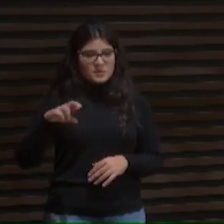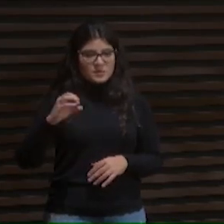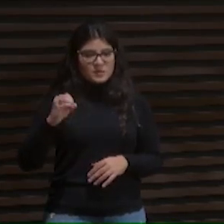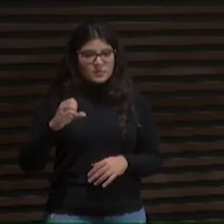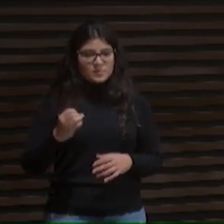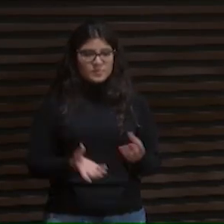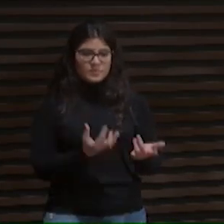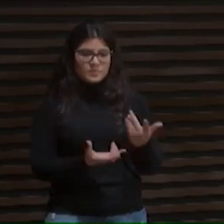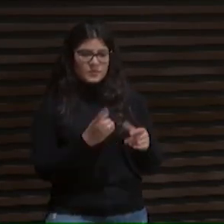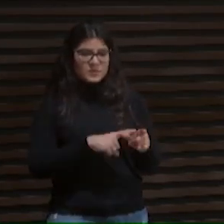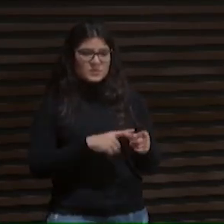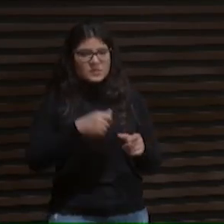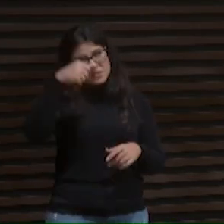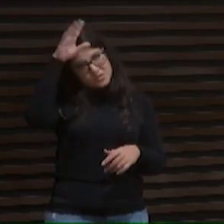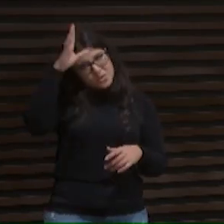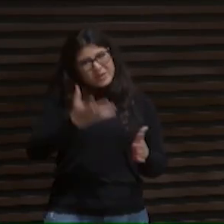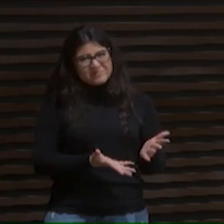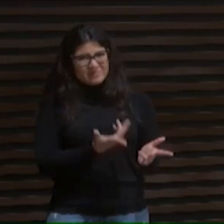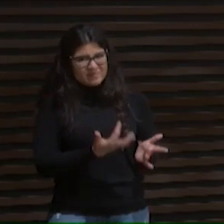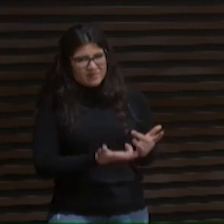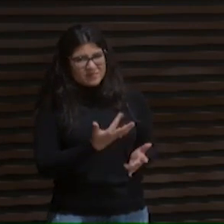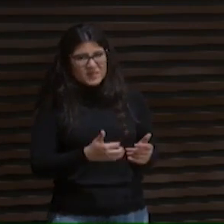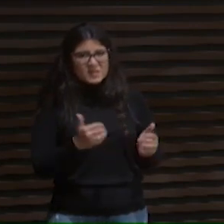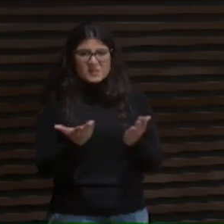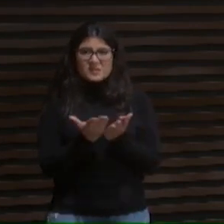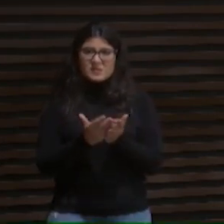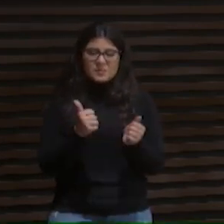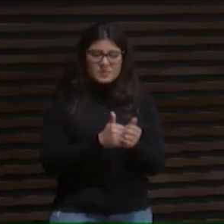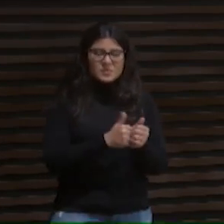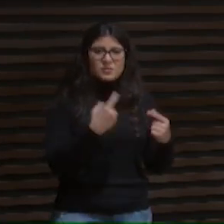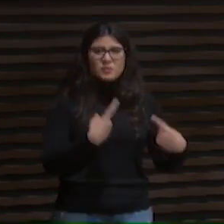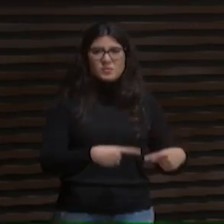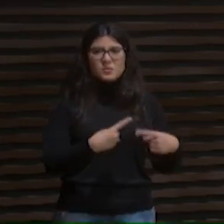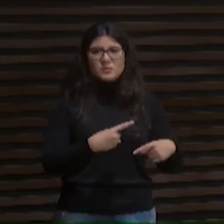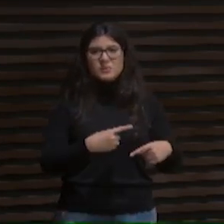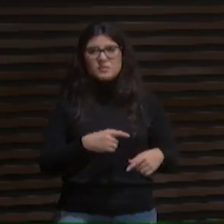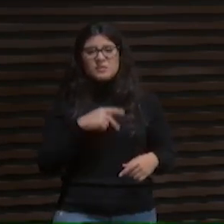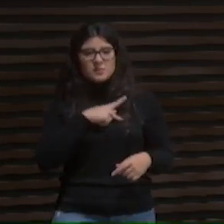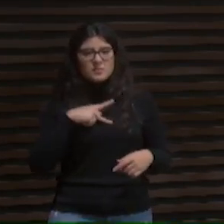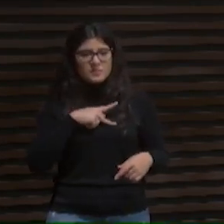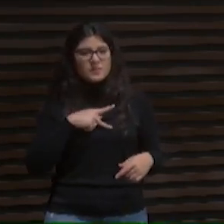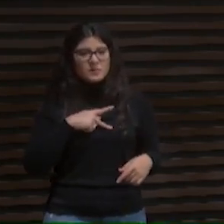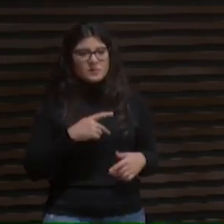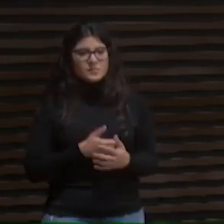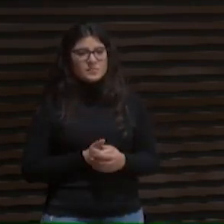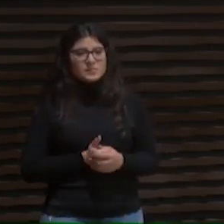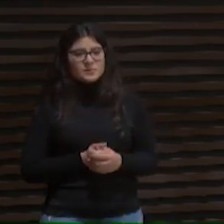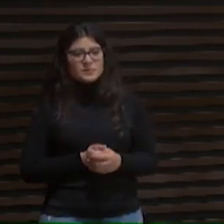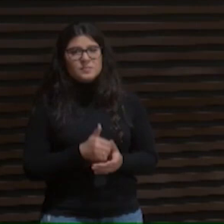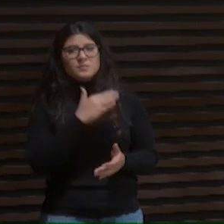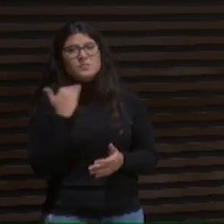Provavelmente os cristãos passam a ser perseguidos e provavelmente Paulo, um pouco ou além desse contexto,